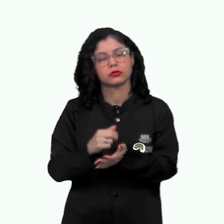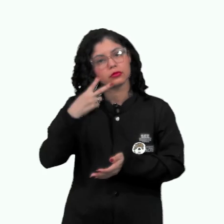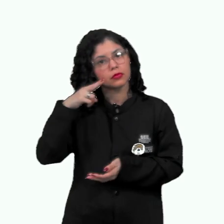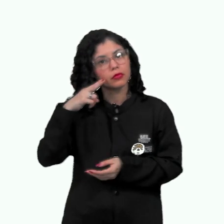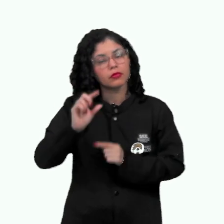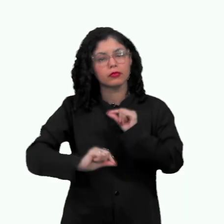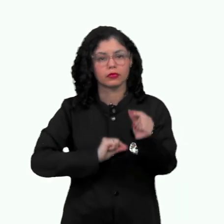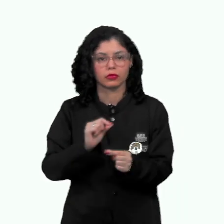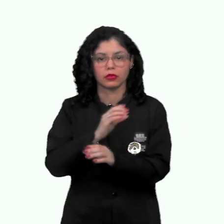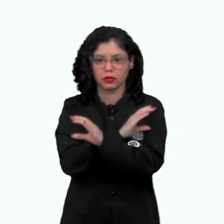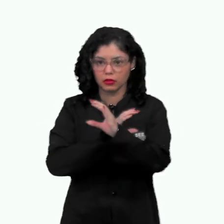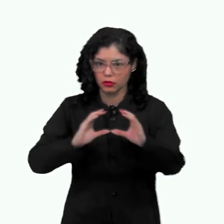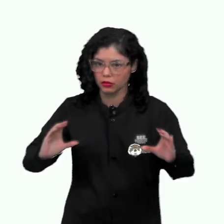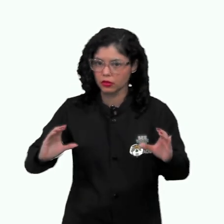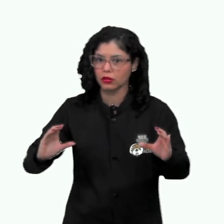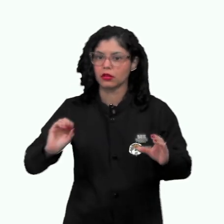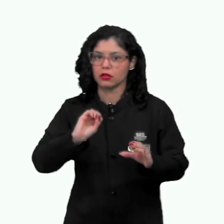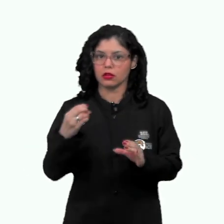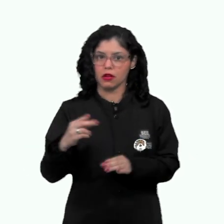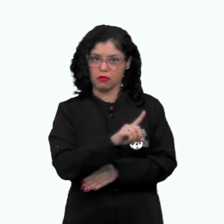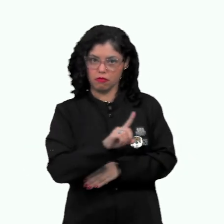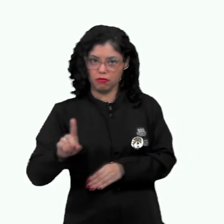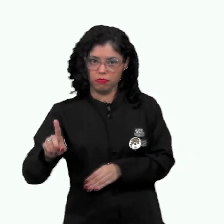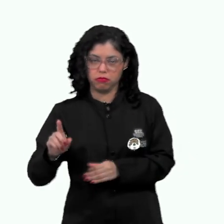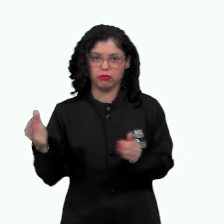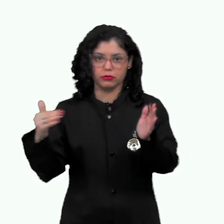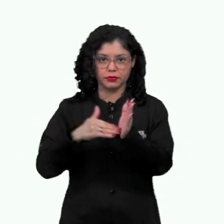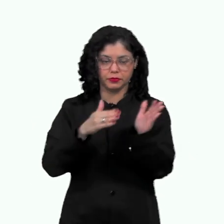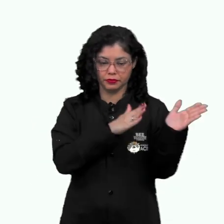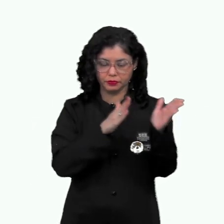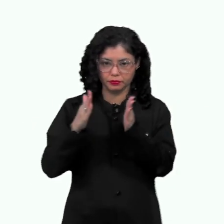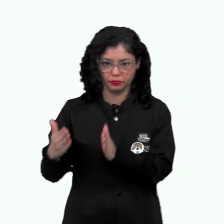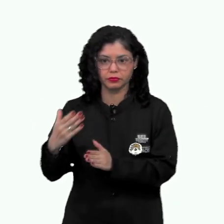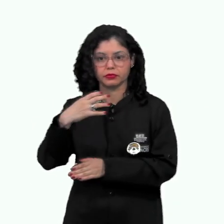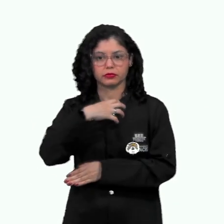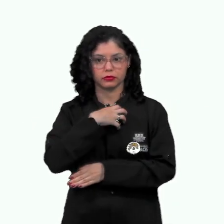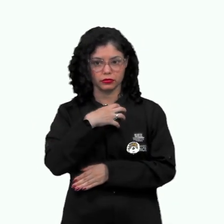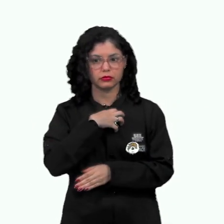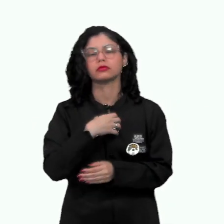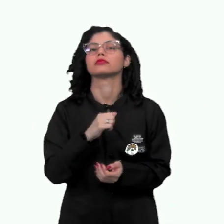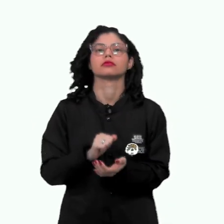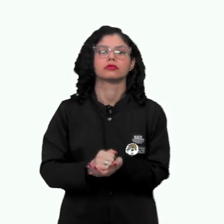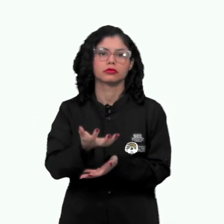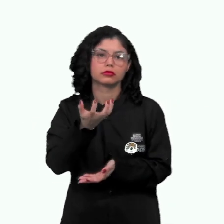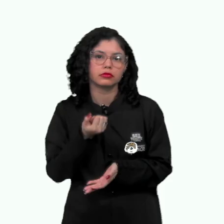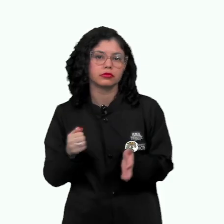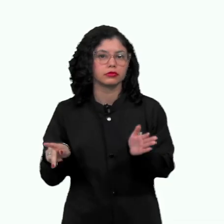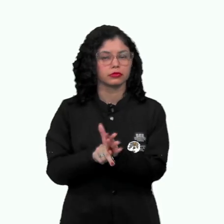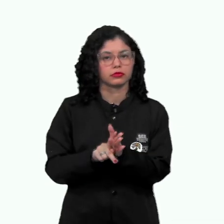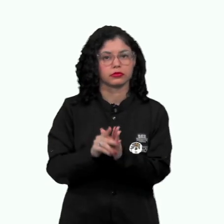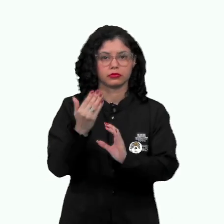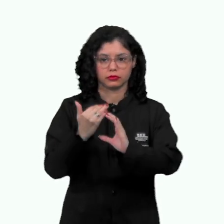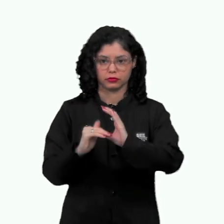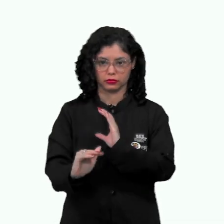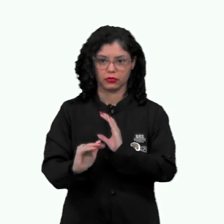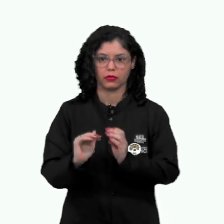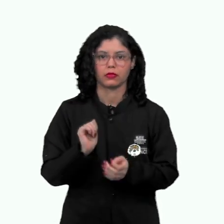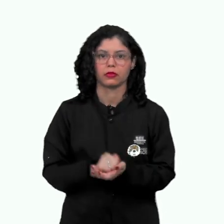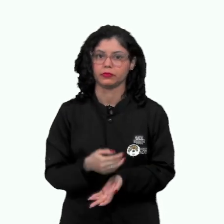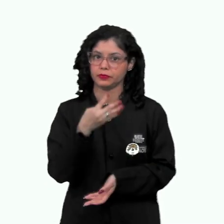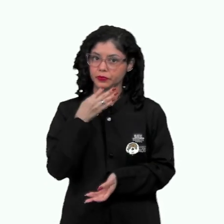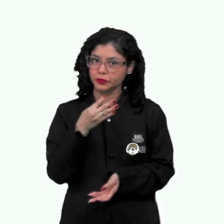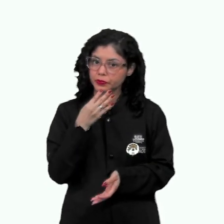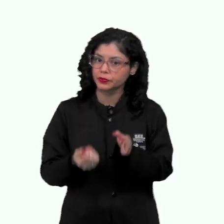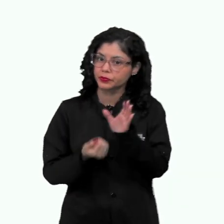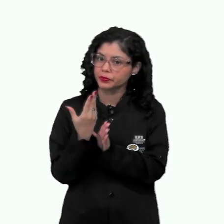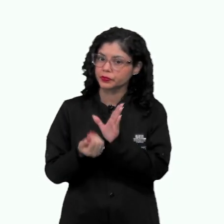verificar se é confiável ou não. E a partir do momento que você recebe ali a mensagem, você reproduz